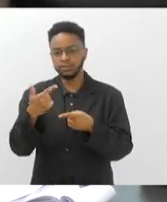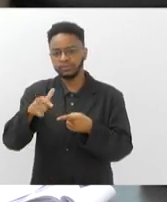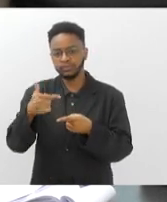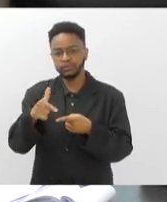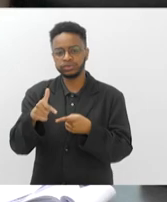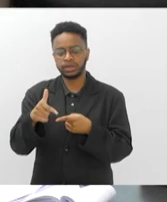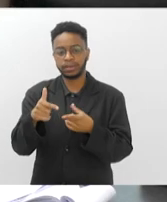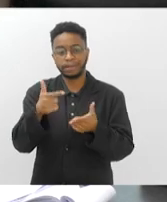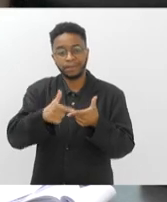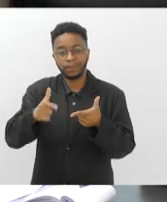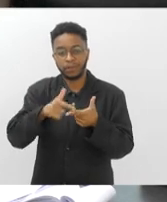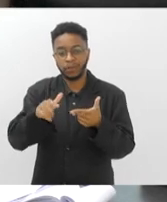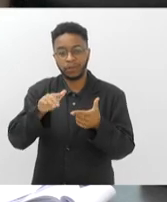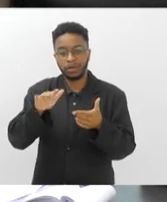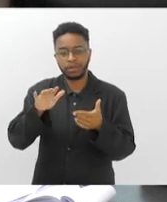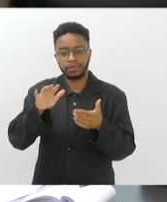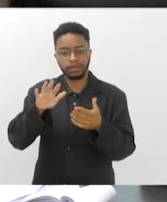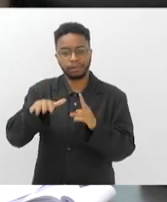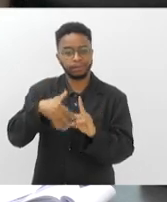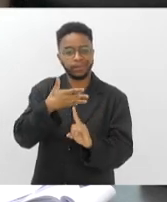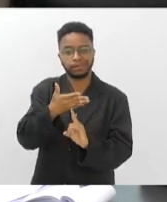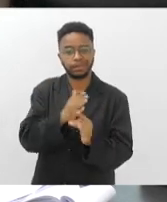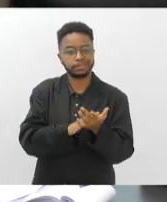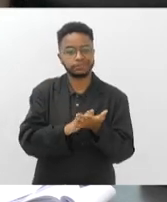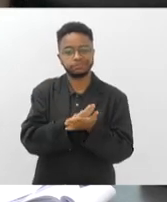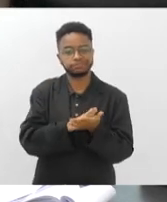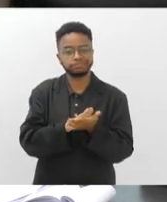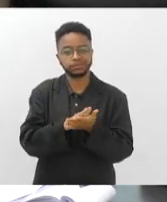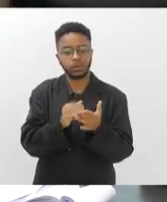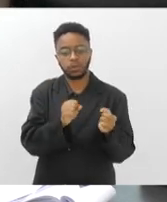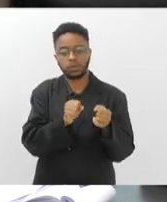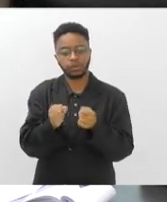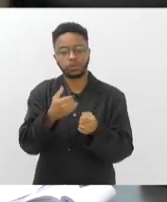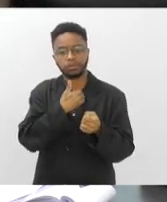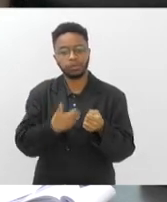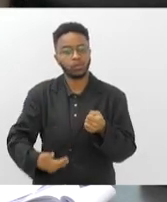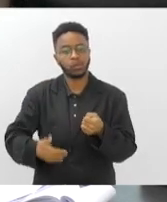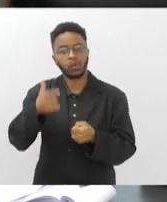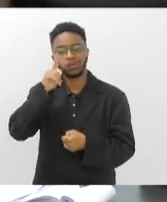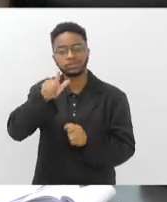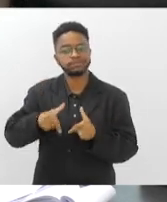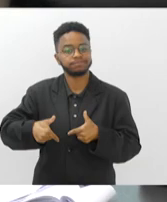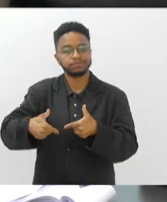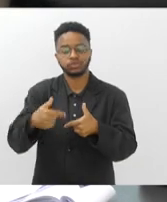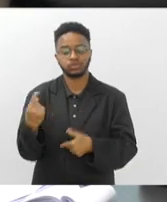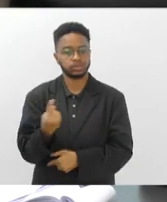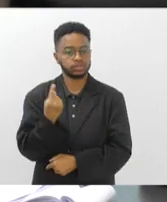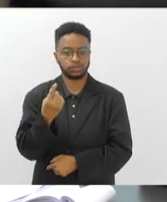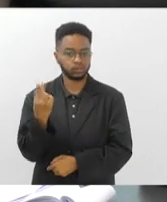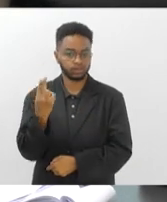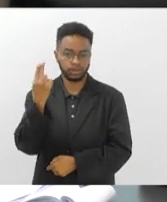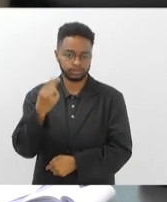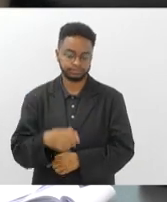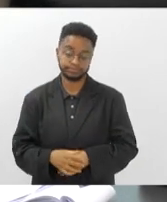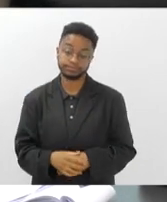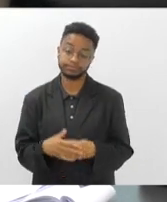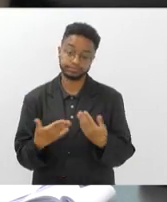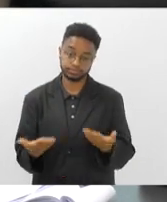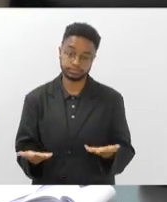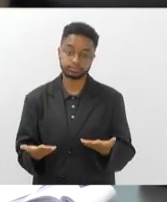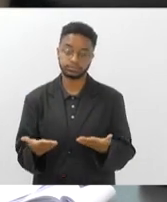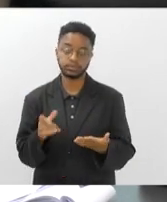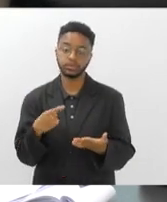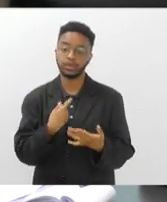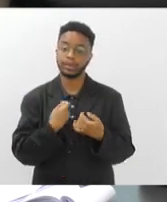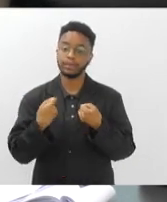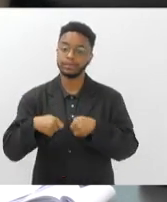tragédia ambiental nenhuma que o poder público possa dar conta solitariamente. Não só disso. E o que a gente